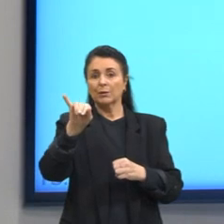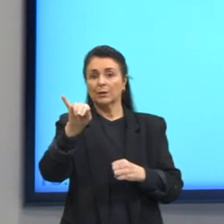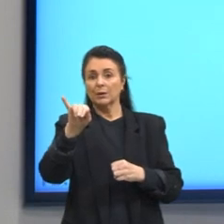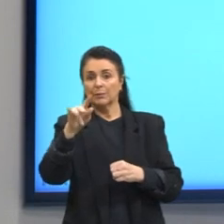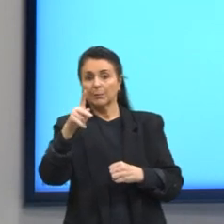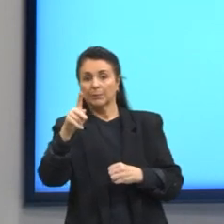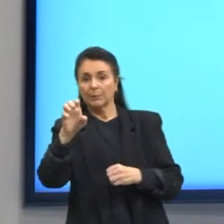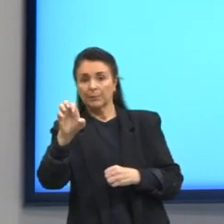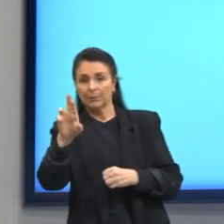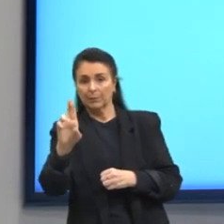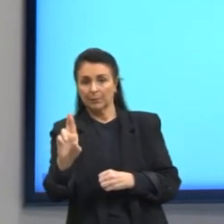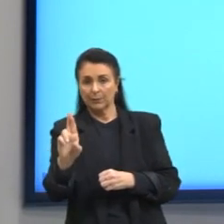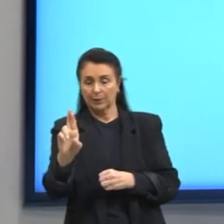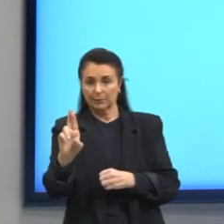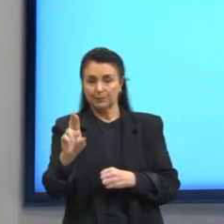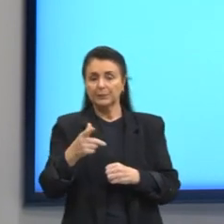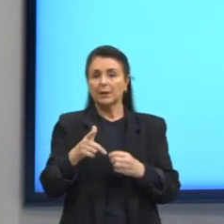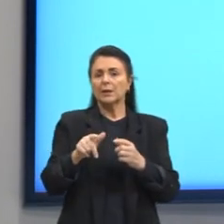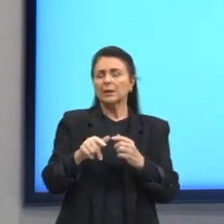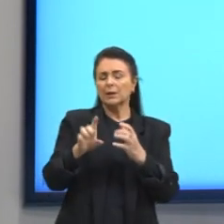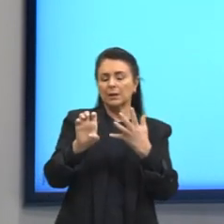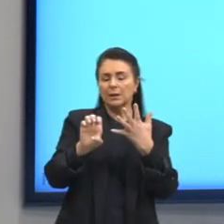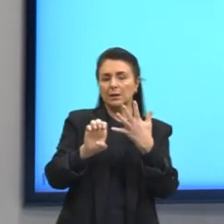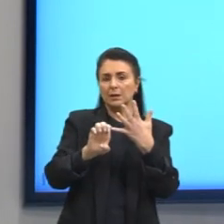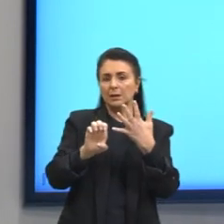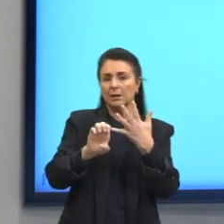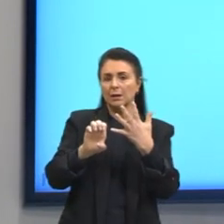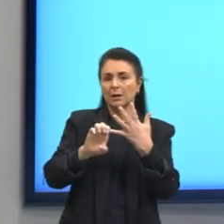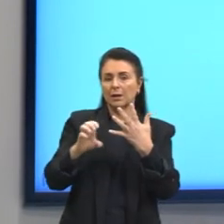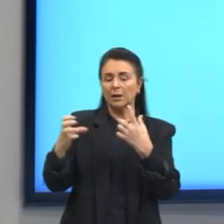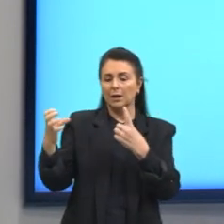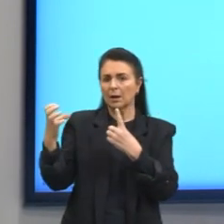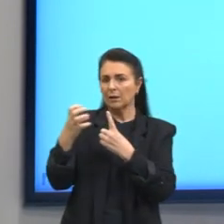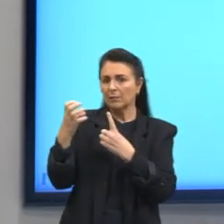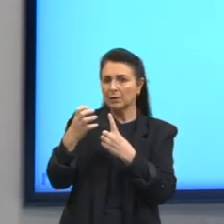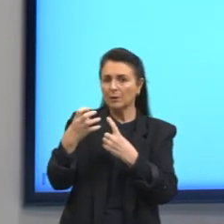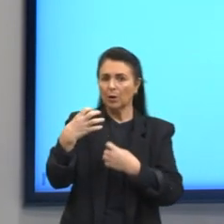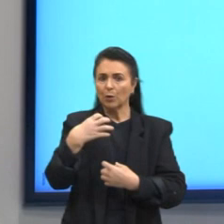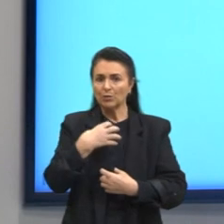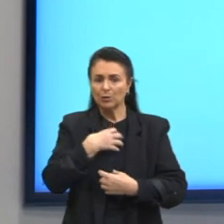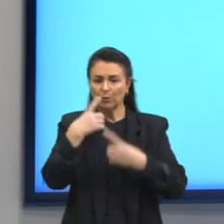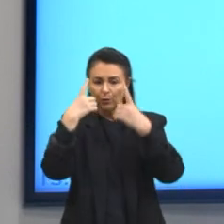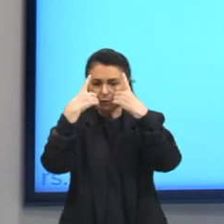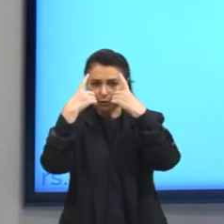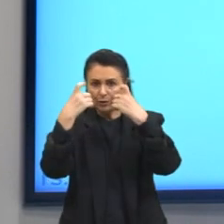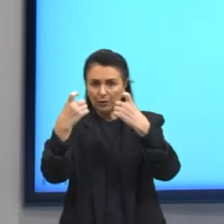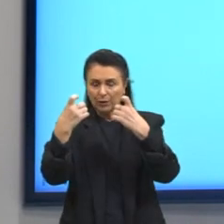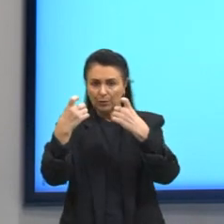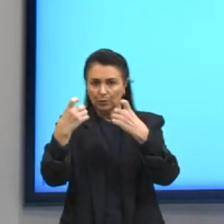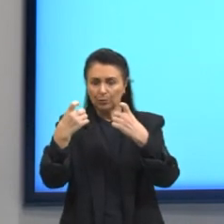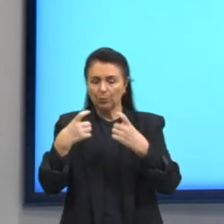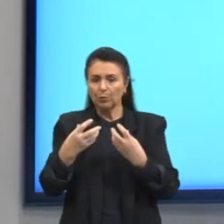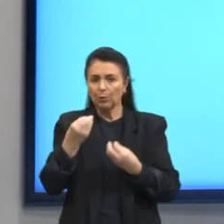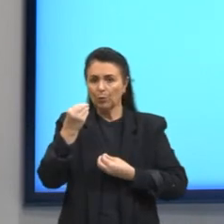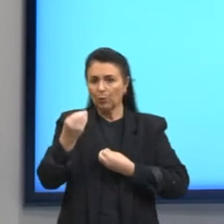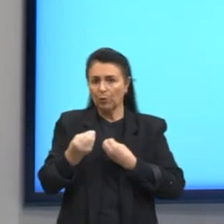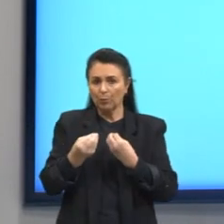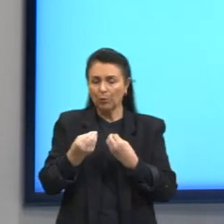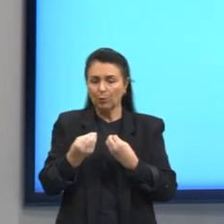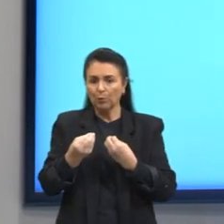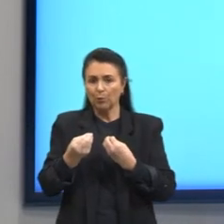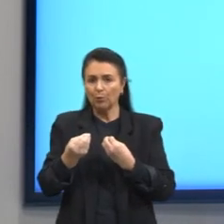letra e supõe-se que fizesse referência ao modo violento como vírus se a possa do